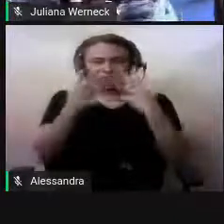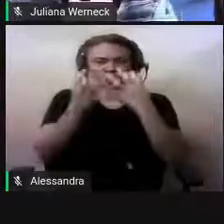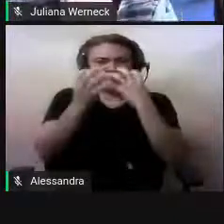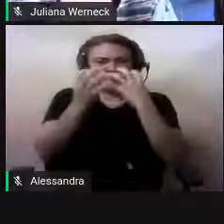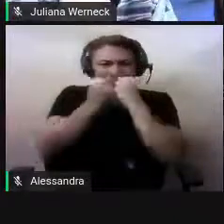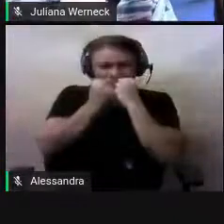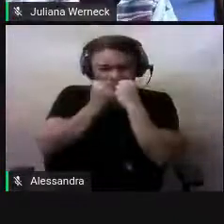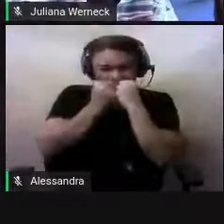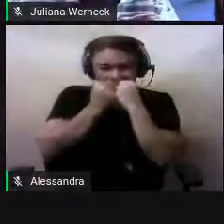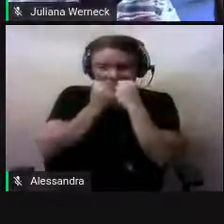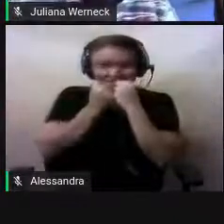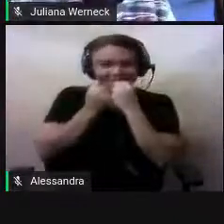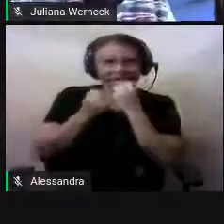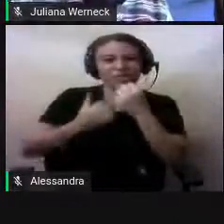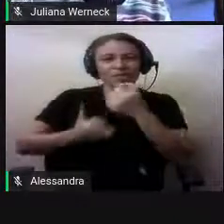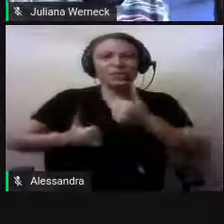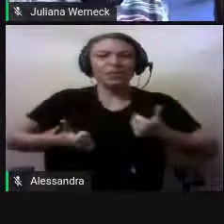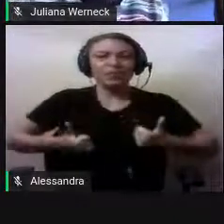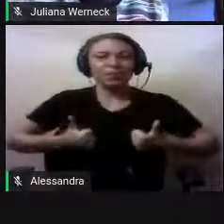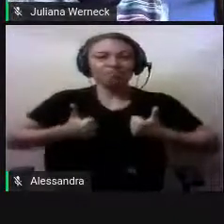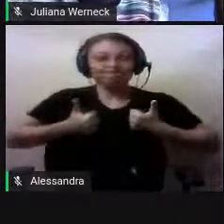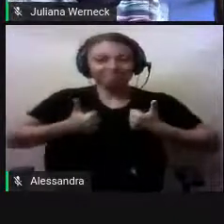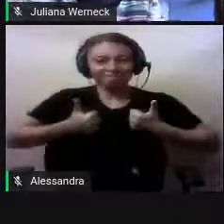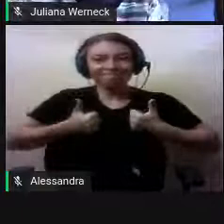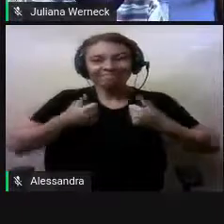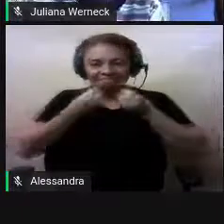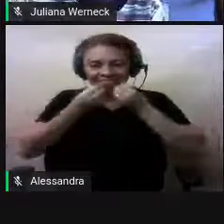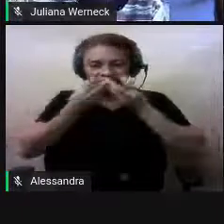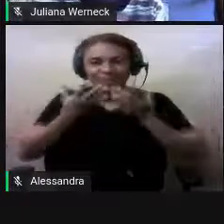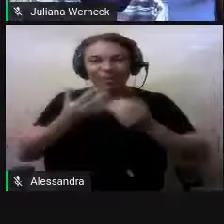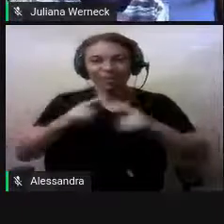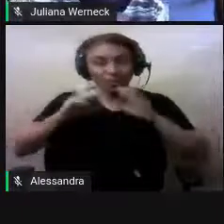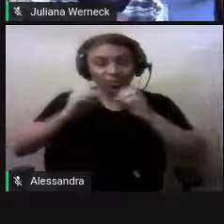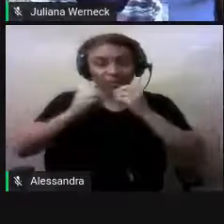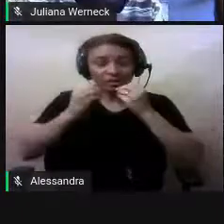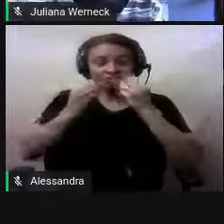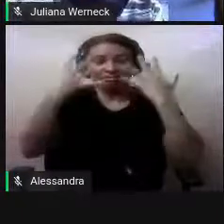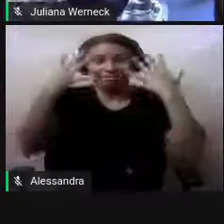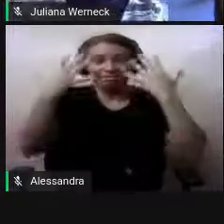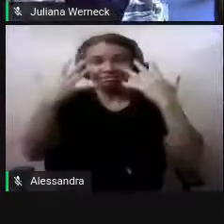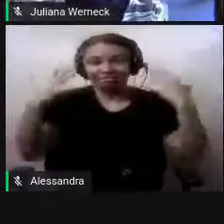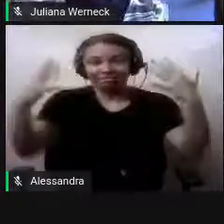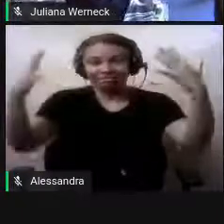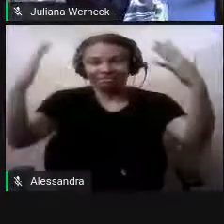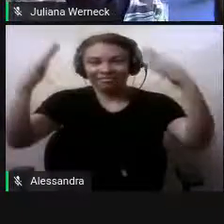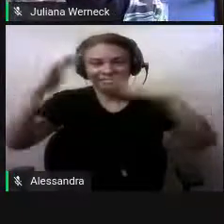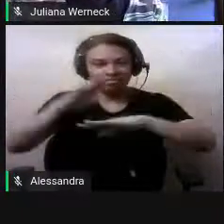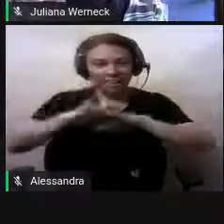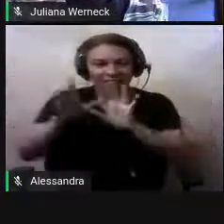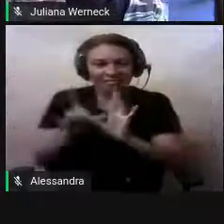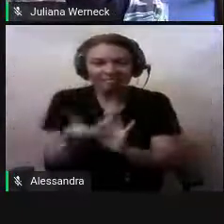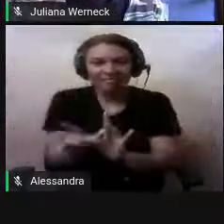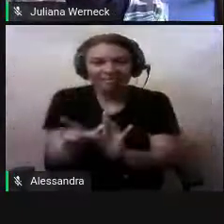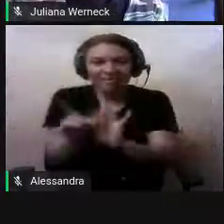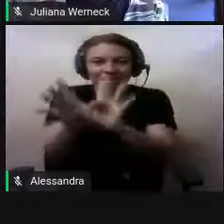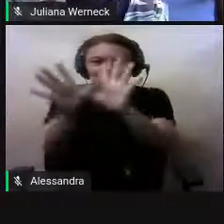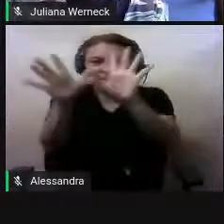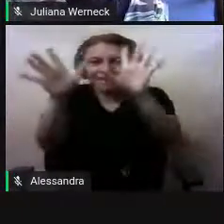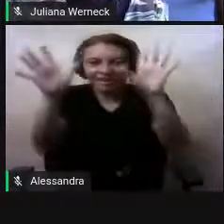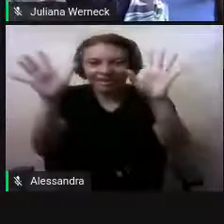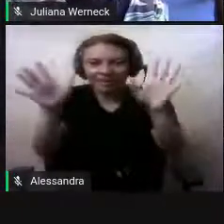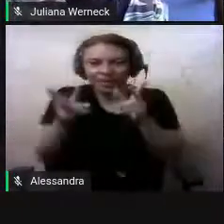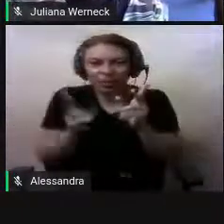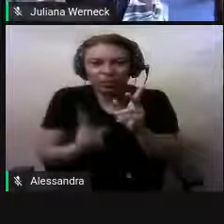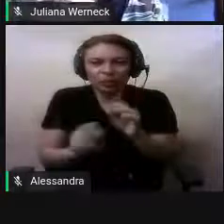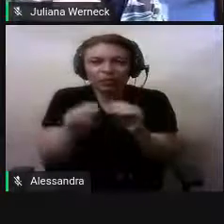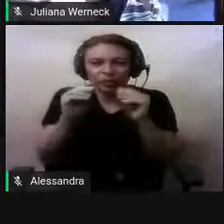si. Sentir orgulho de quem somos faz a nossa luz brilhar. Permita que ela brilhe, que ela